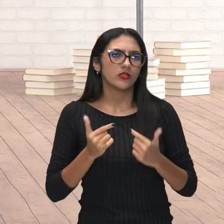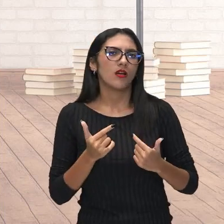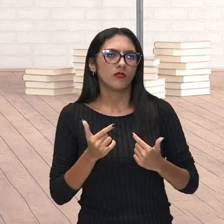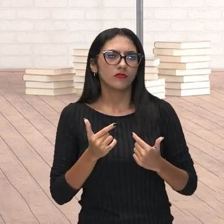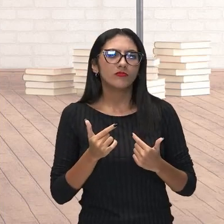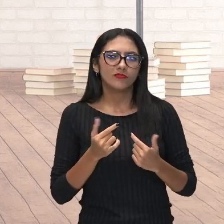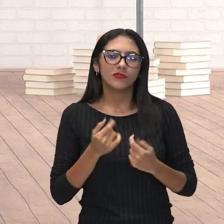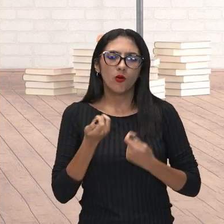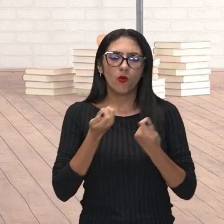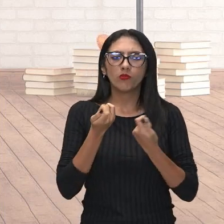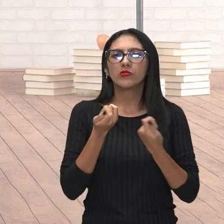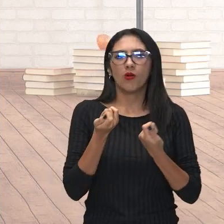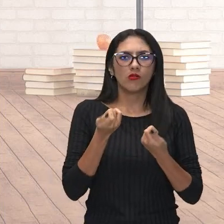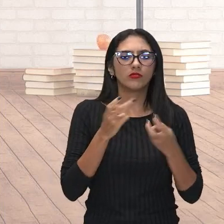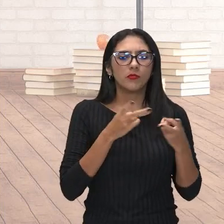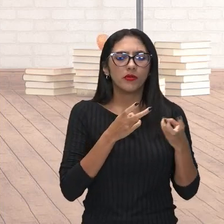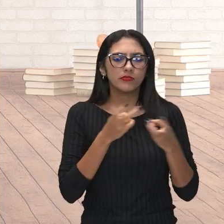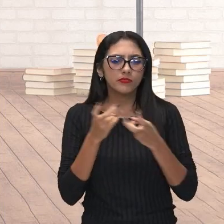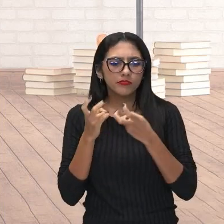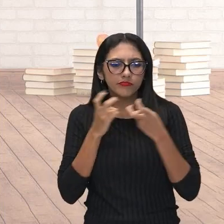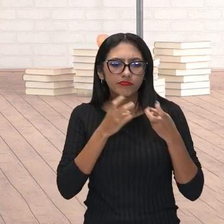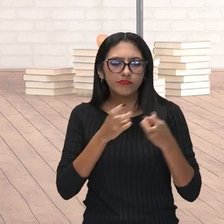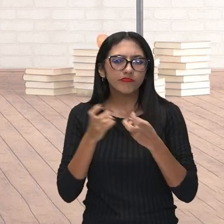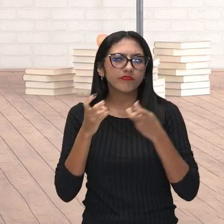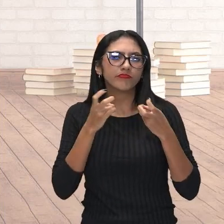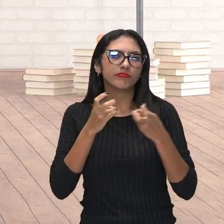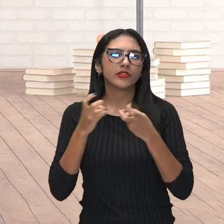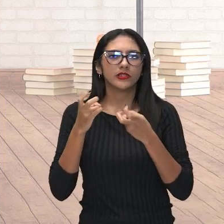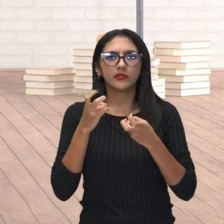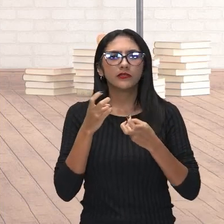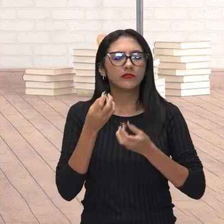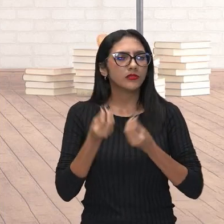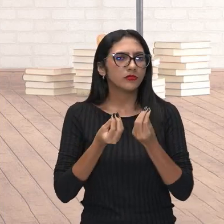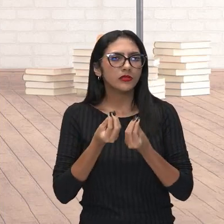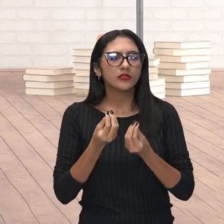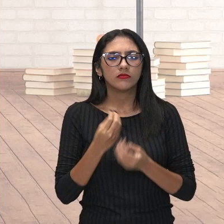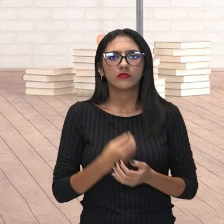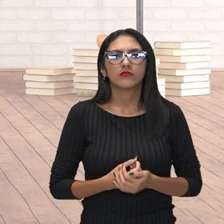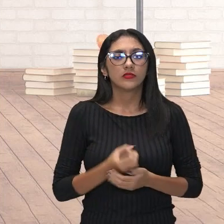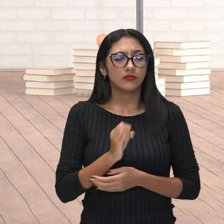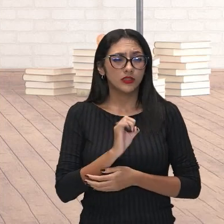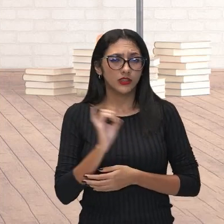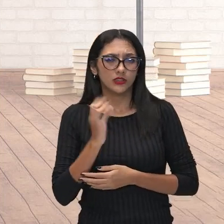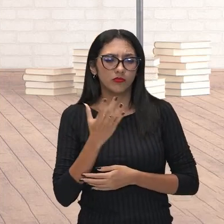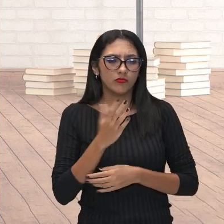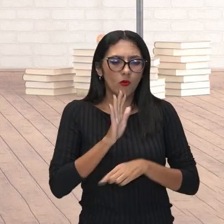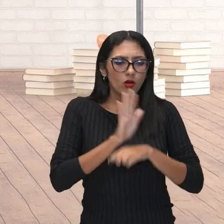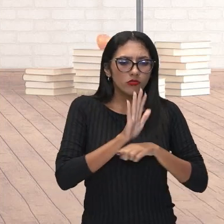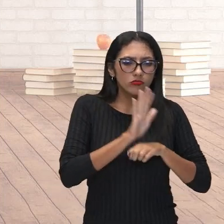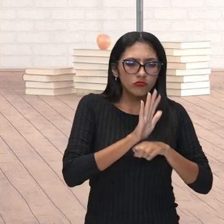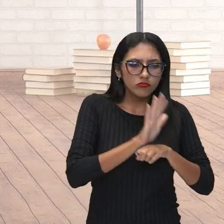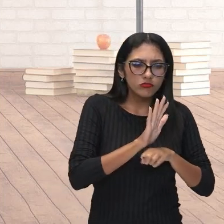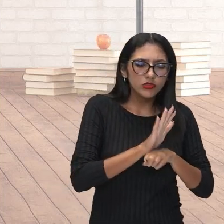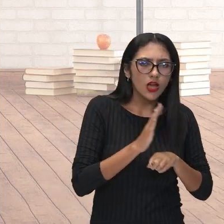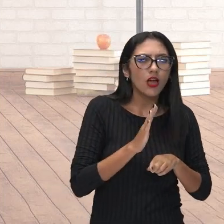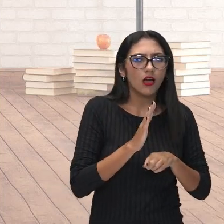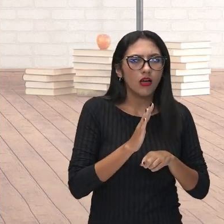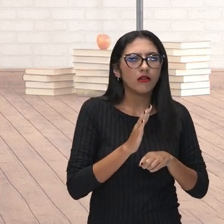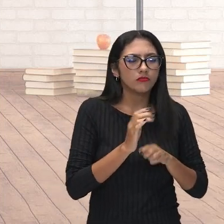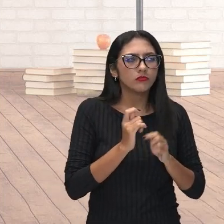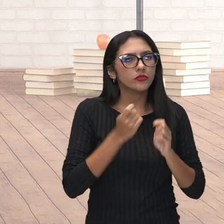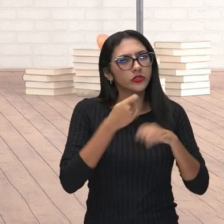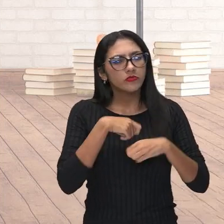começo a identificar que se eu ajudar um pouquinho aqui, pode ser que lá na frente